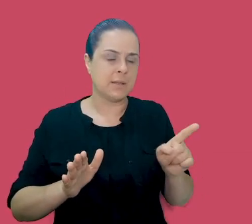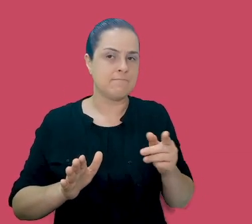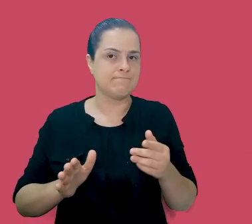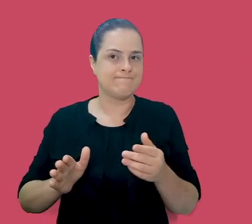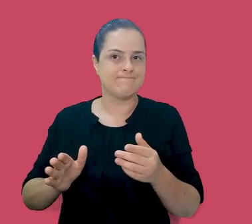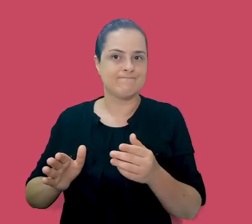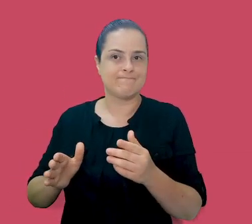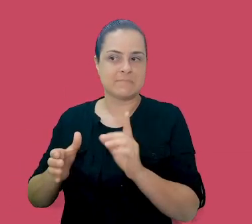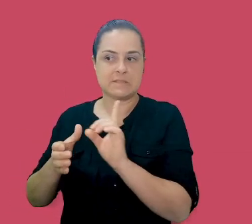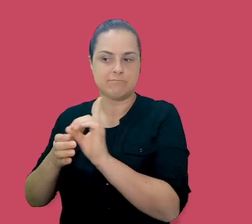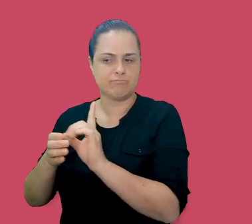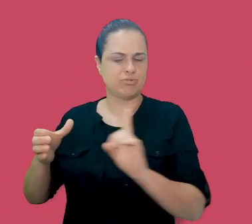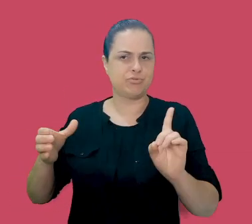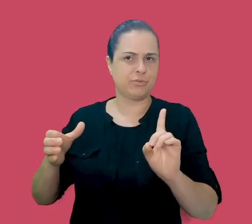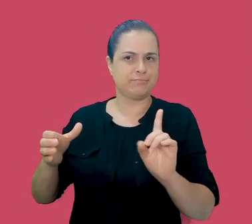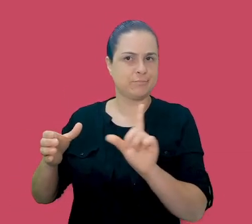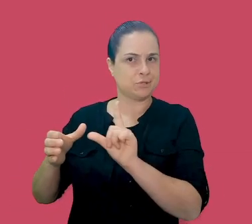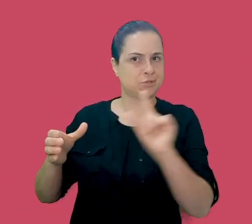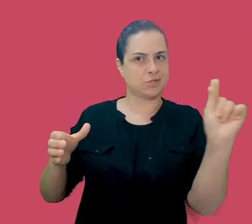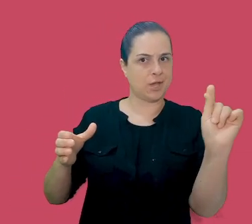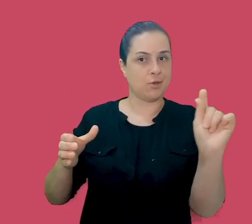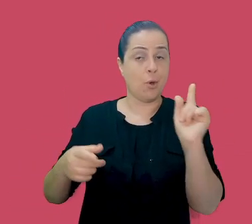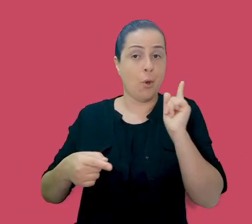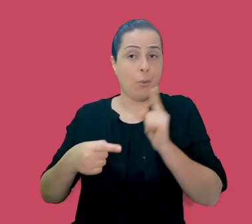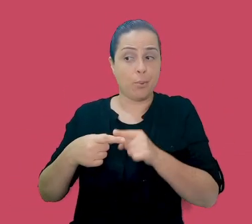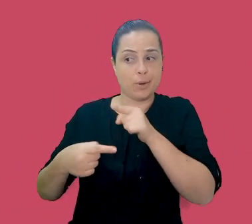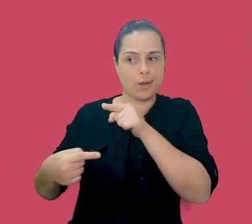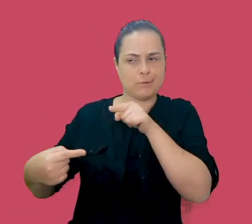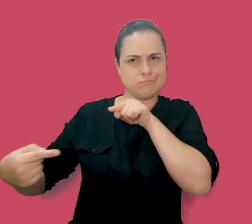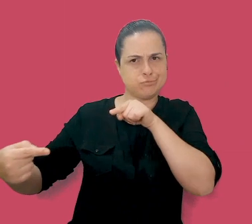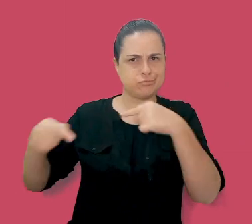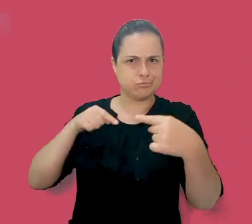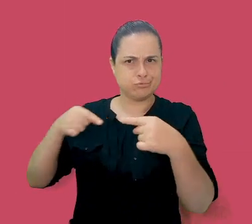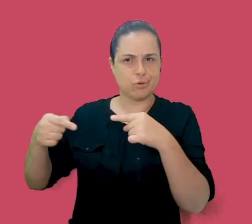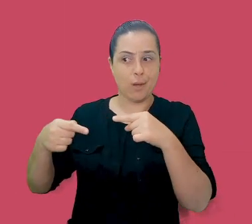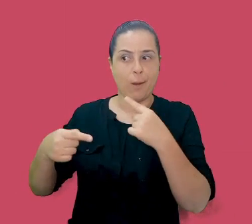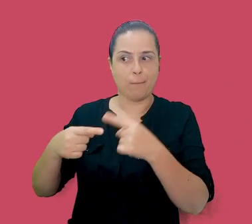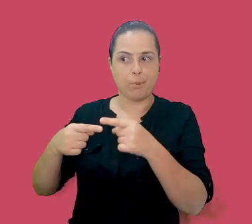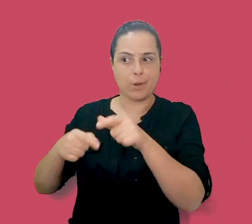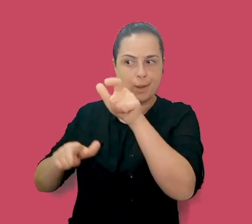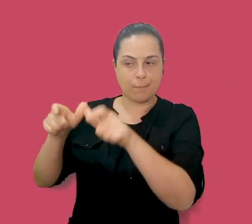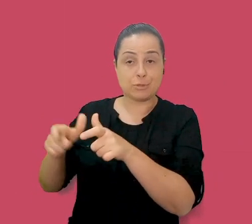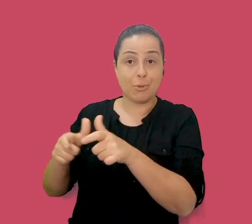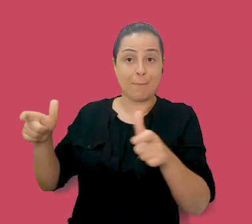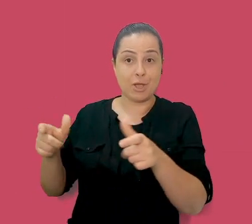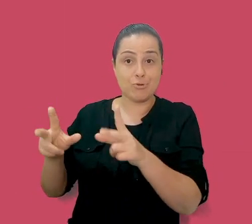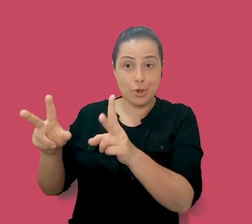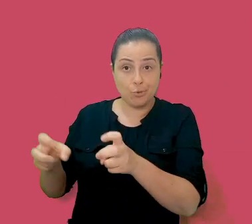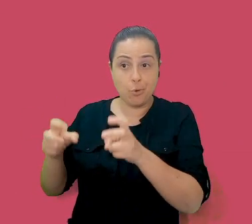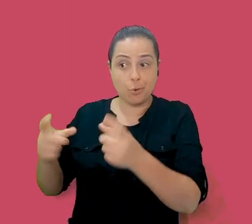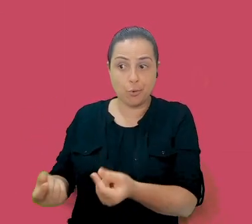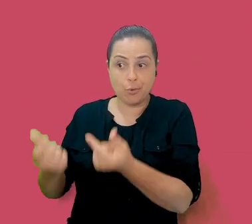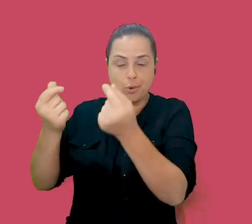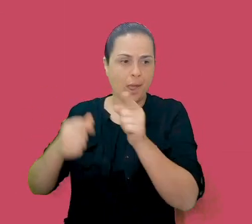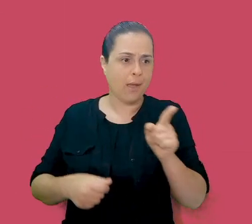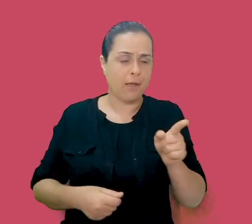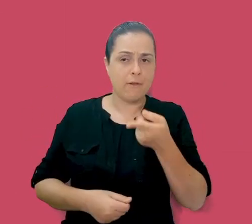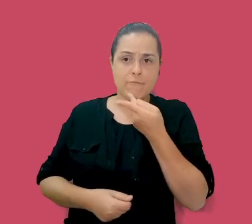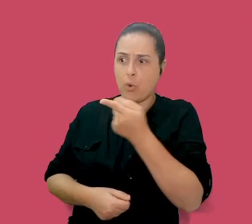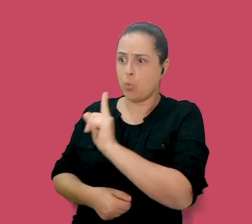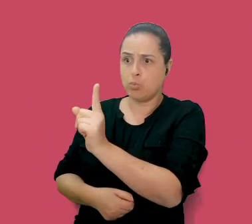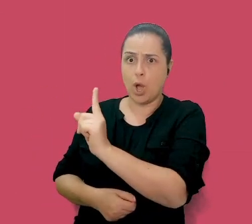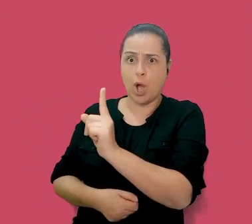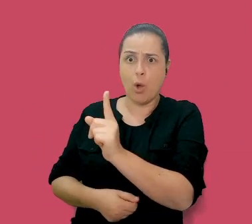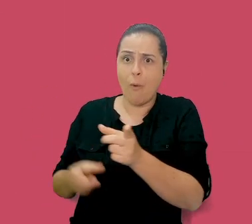justamente quando ele começou a entrar em conflito com a área do lucro. Que ele falou assim, não pode ser simplesmente uma